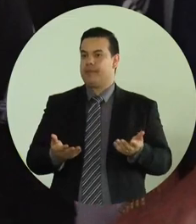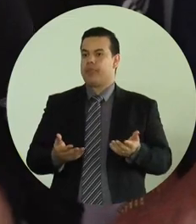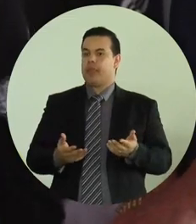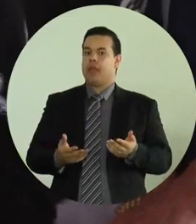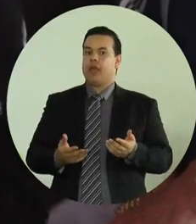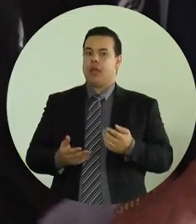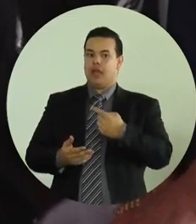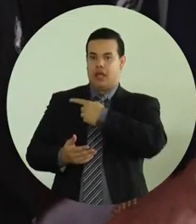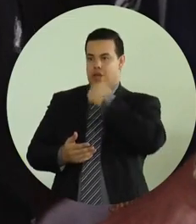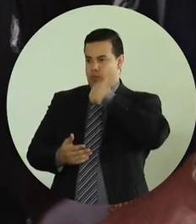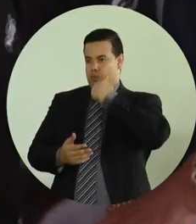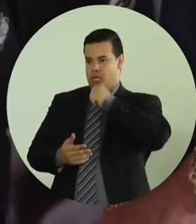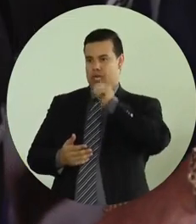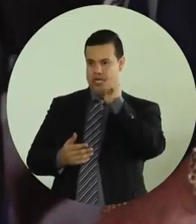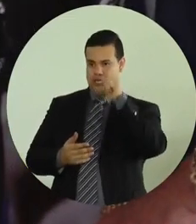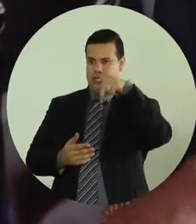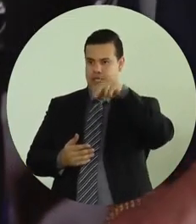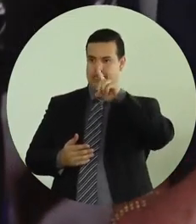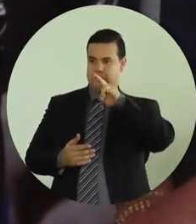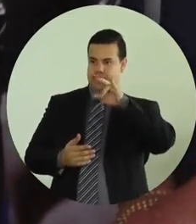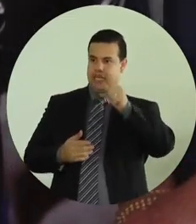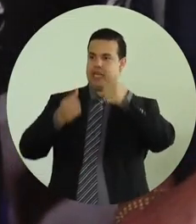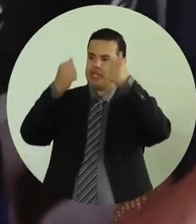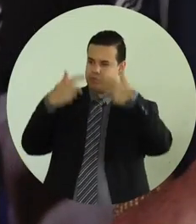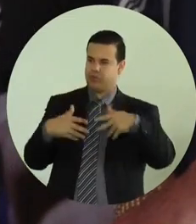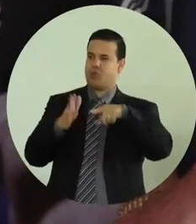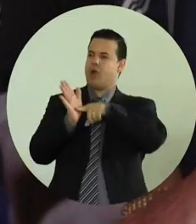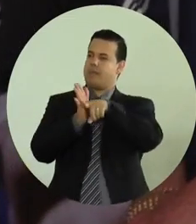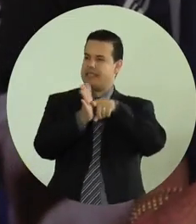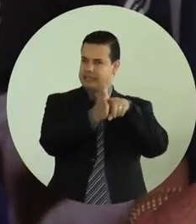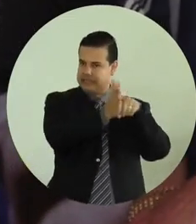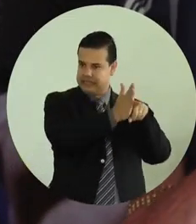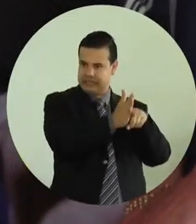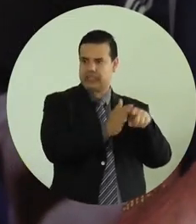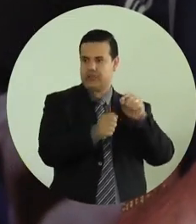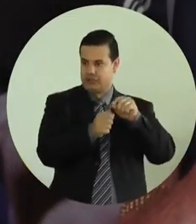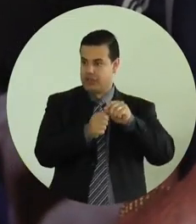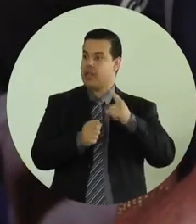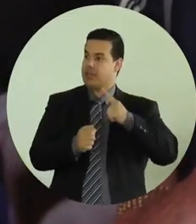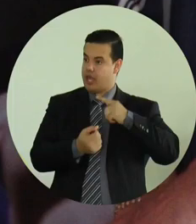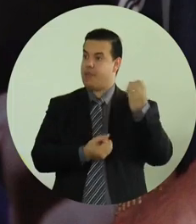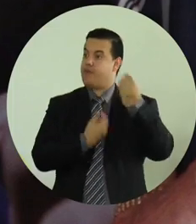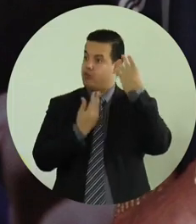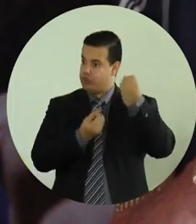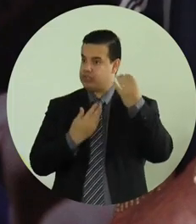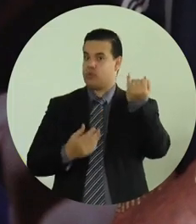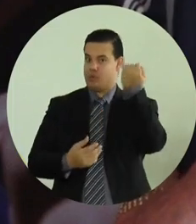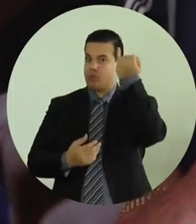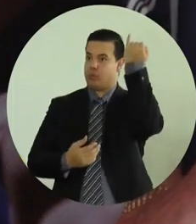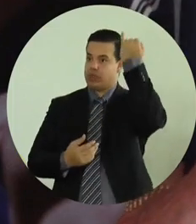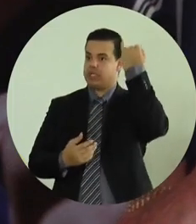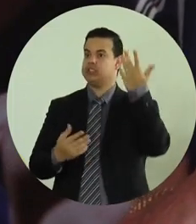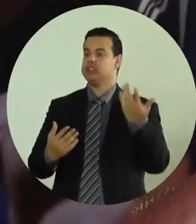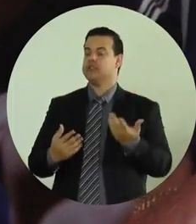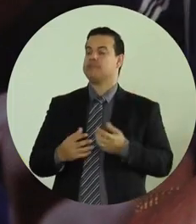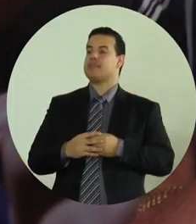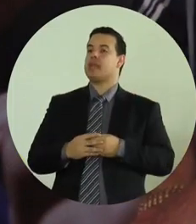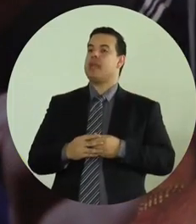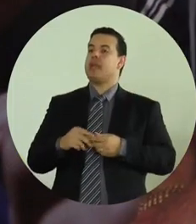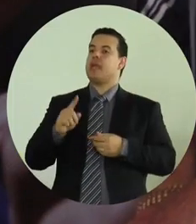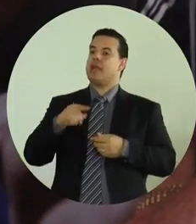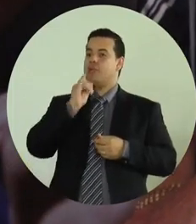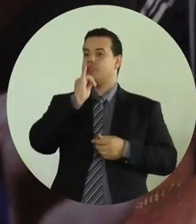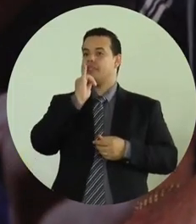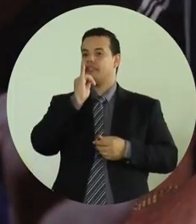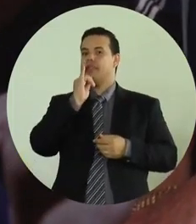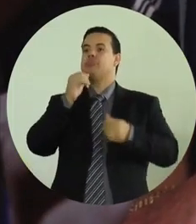A Andrea falou um pouco aqui da pesquisa e tem alguns dados que chamam bastante atenção naquela pesquisa, né, Andrea? O fato de